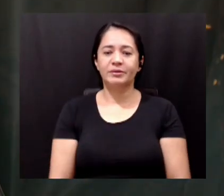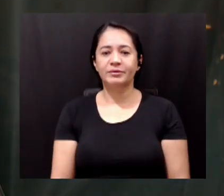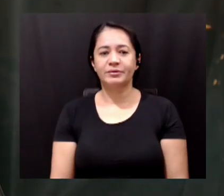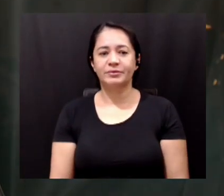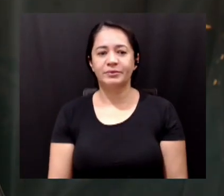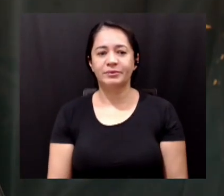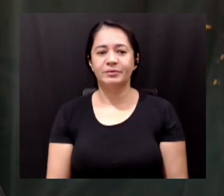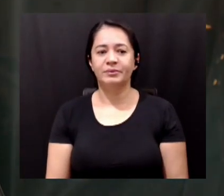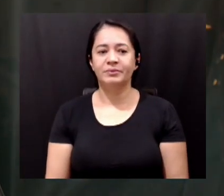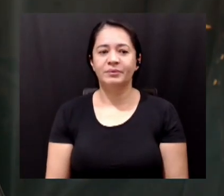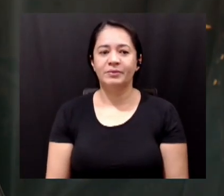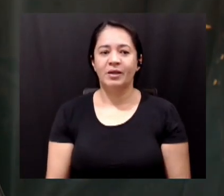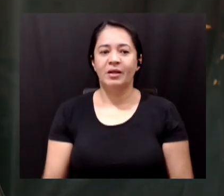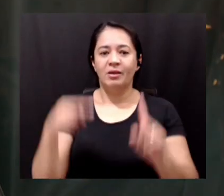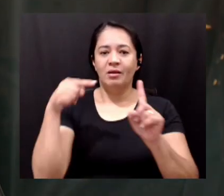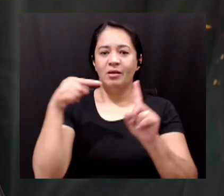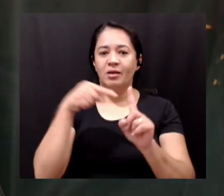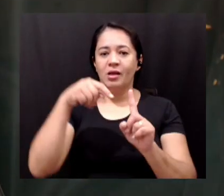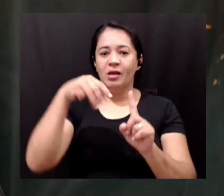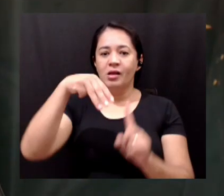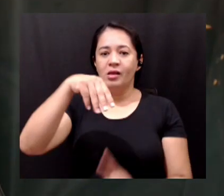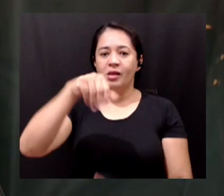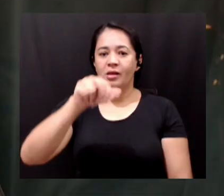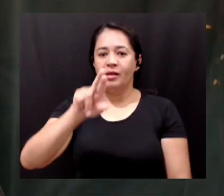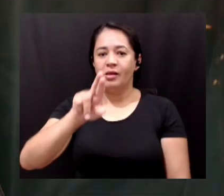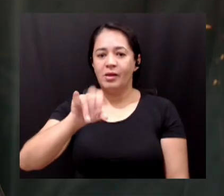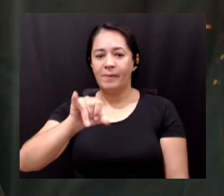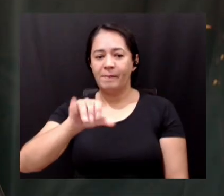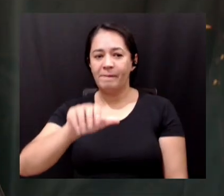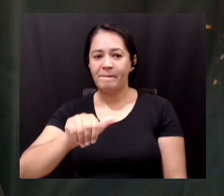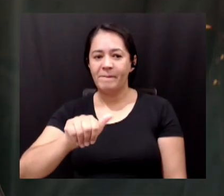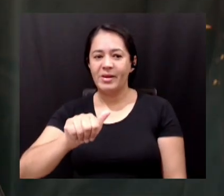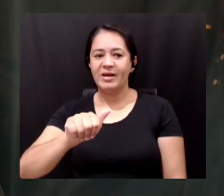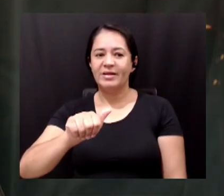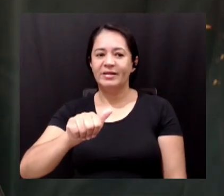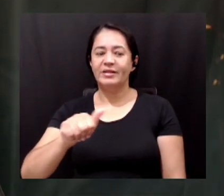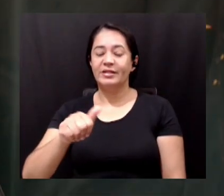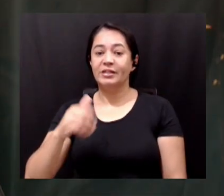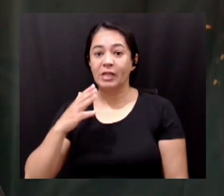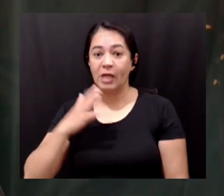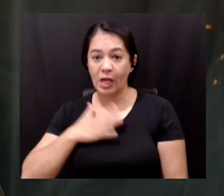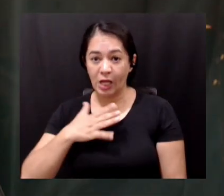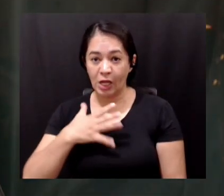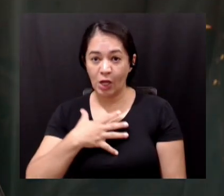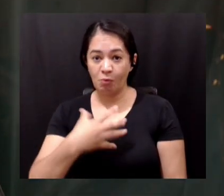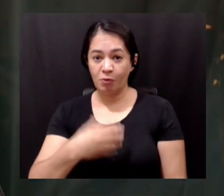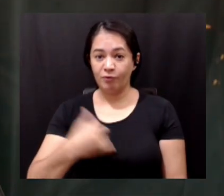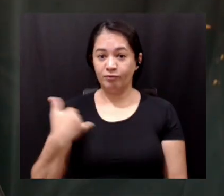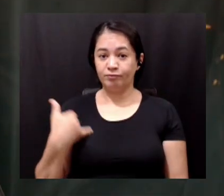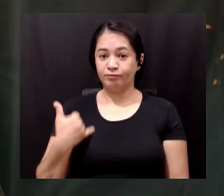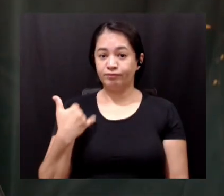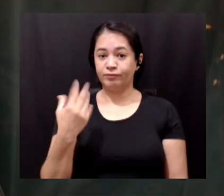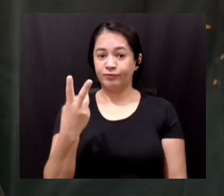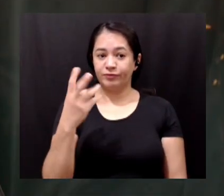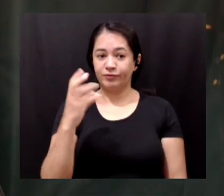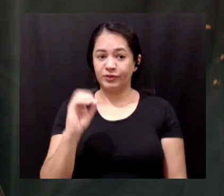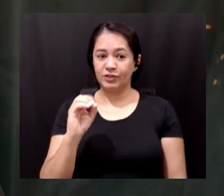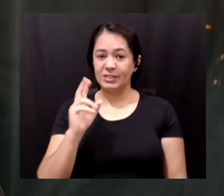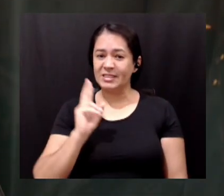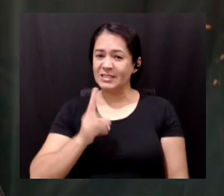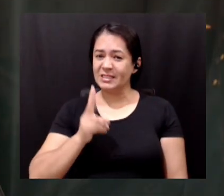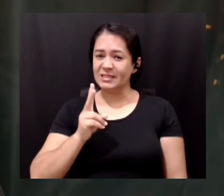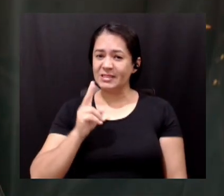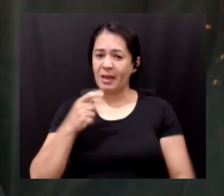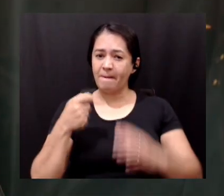aí em contato conosco, muito obrigada. Bom dia, Maria do Jardim do Lago. Meu filho de 20 anos está sempre apostando online e já